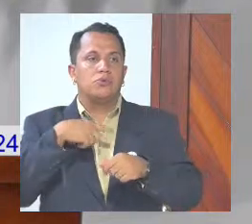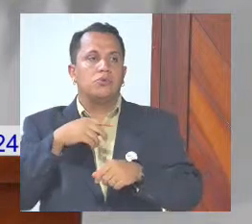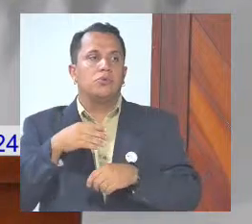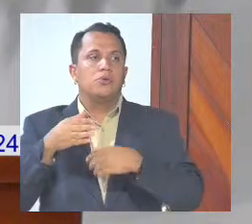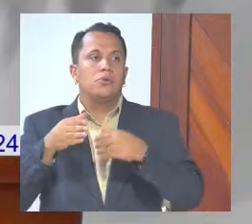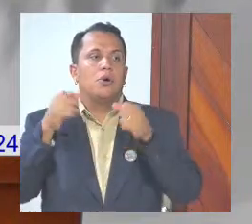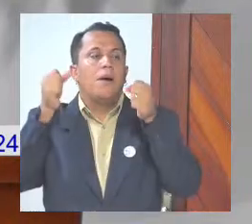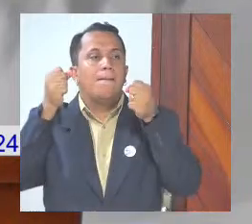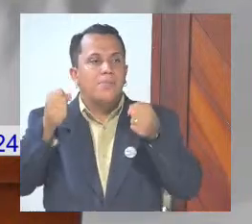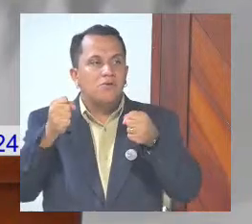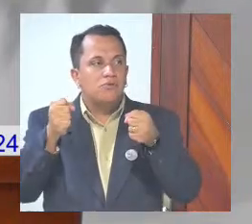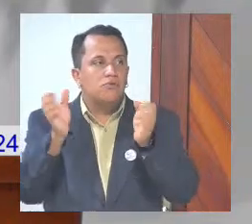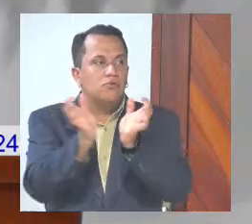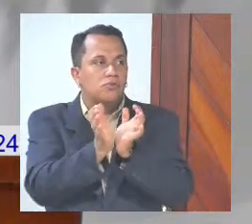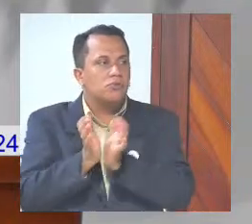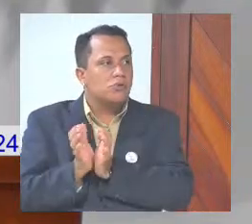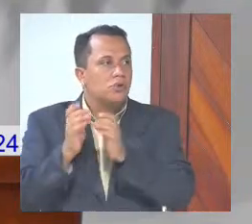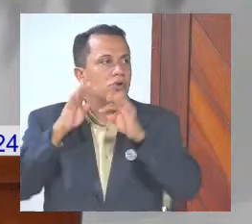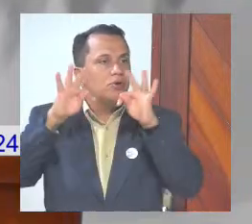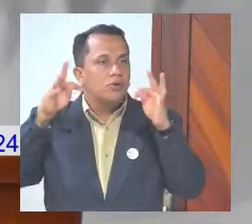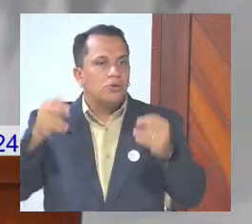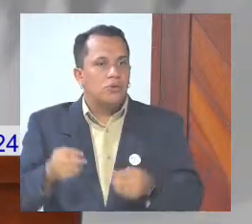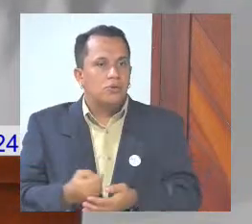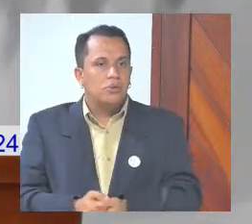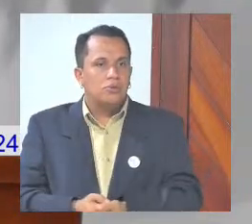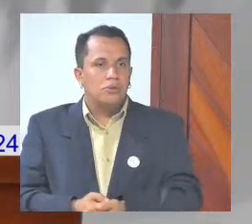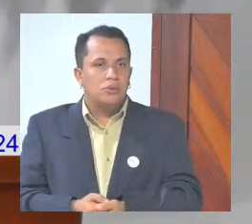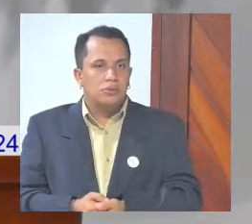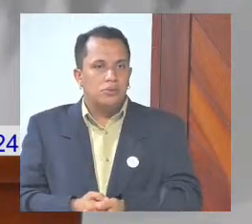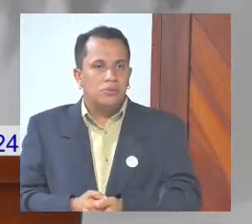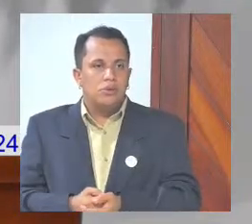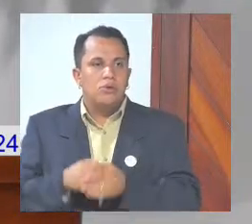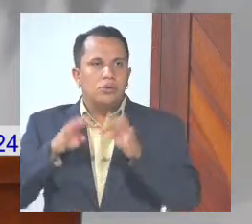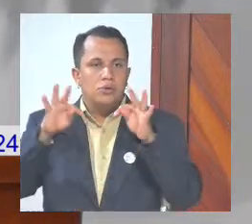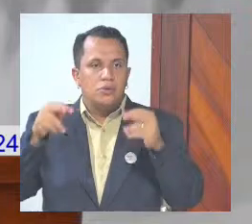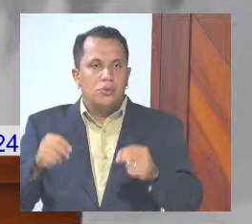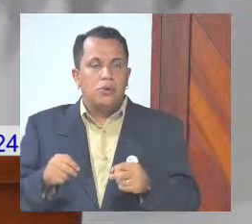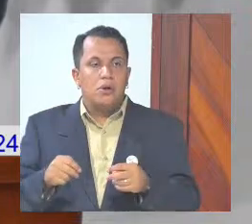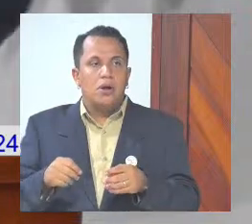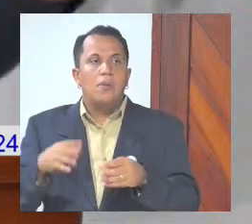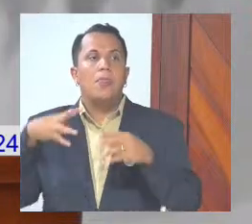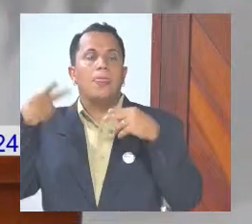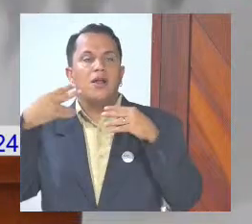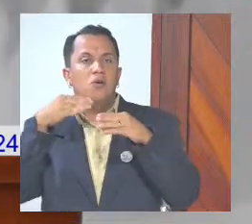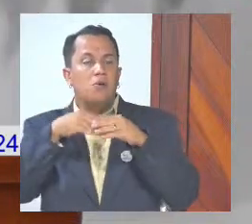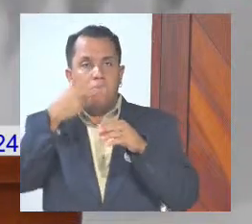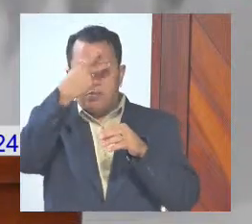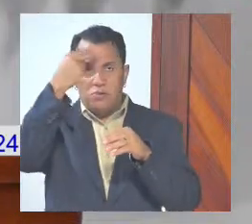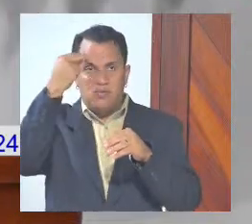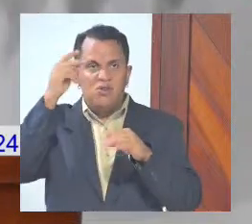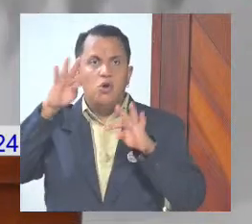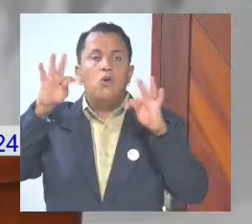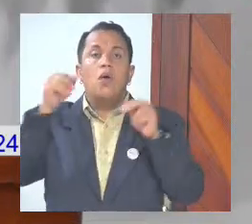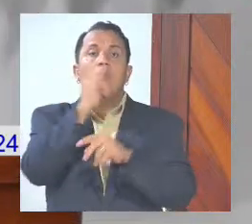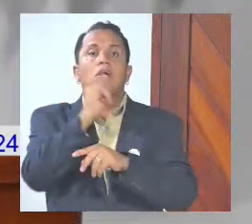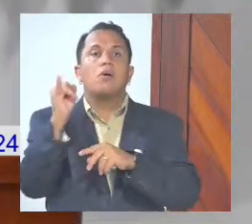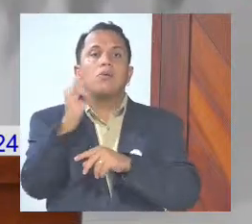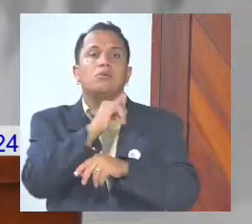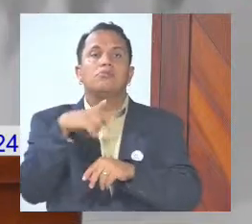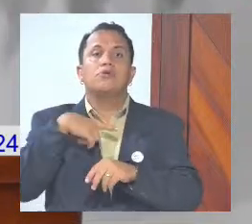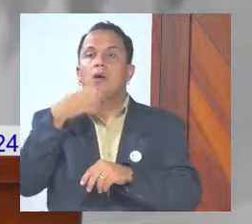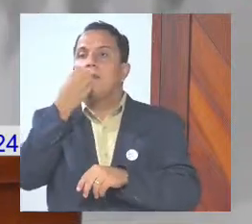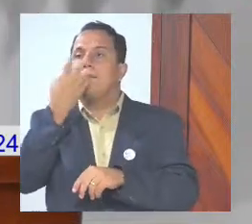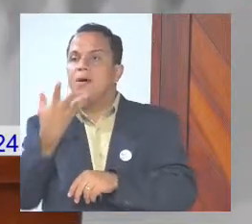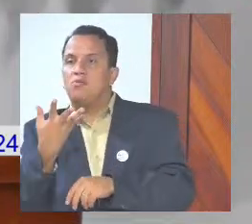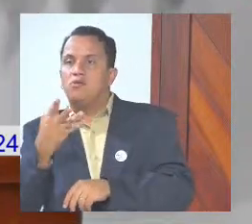todo órgão poder público, todo poder público, tanto faz Câmara, Prefeitura, toda instituição, tem os